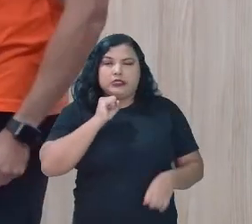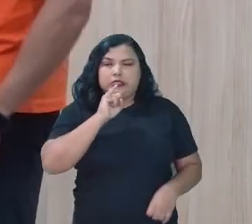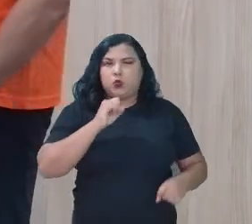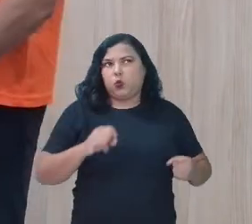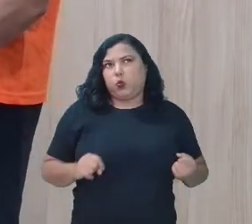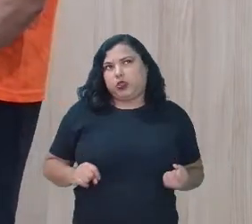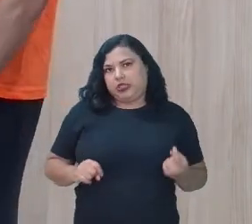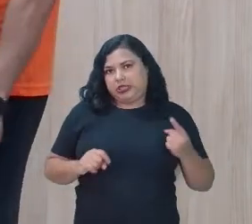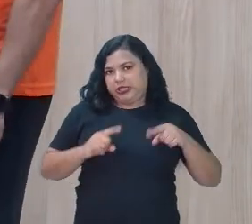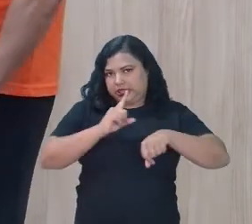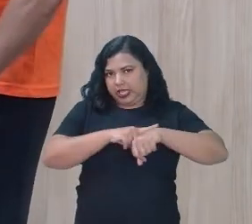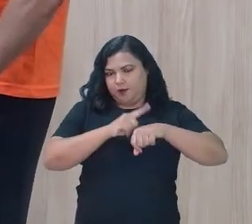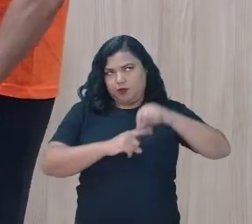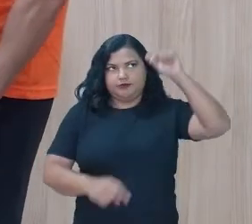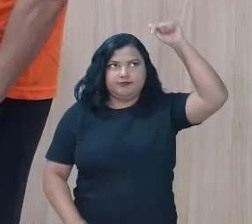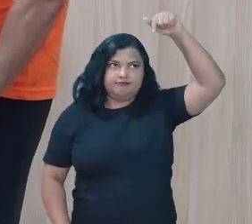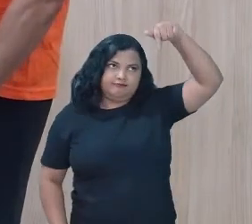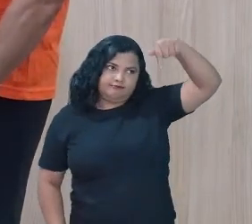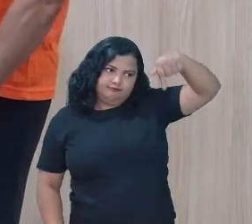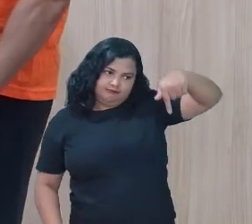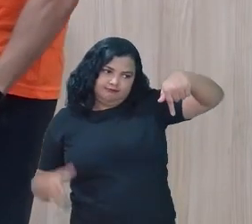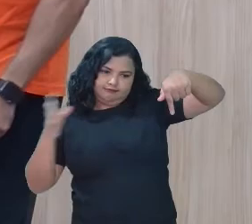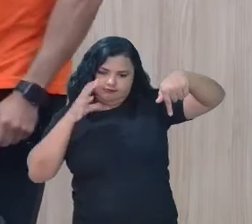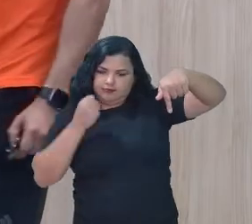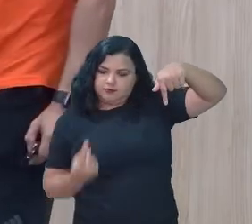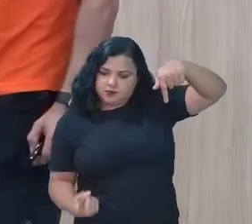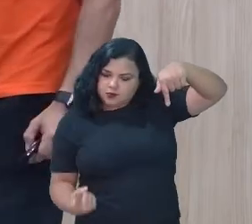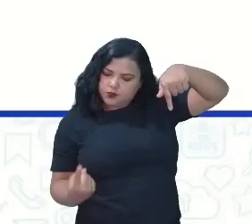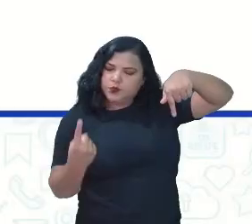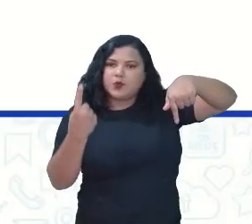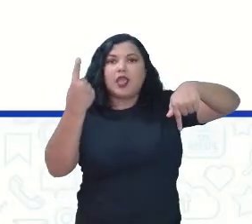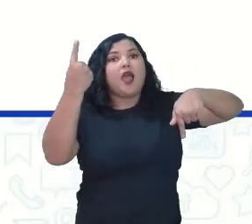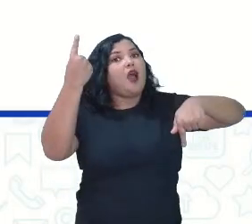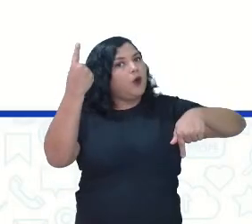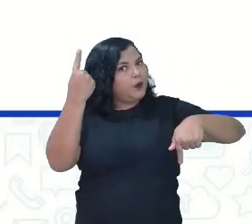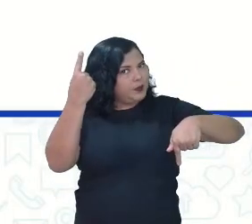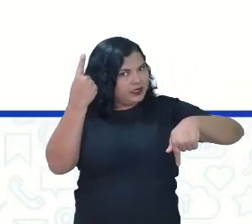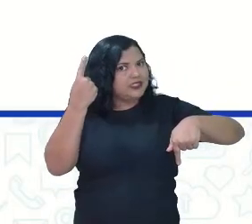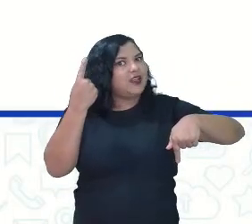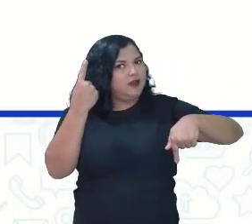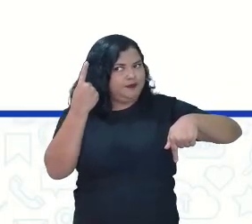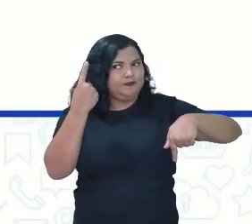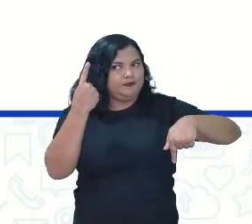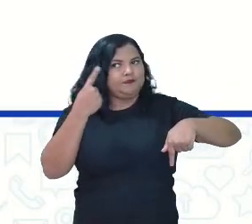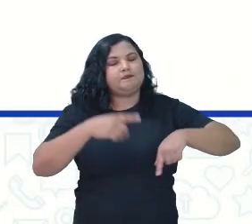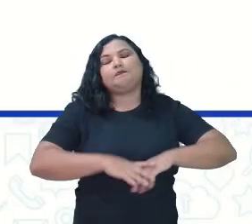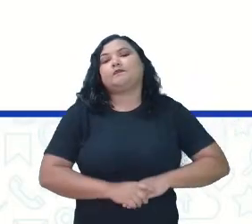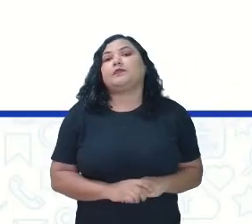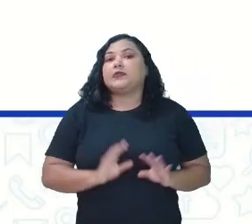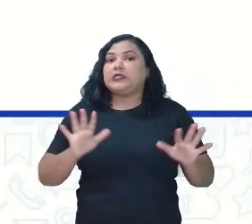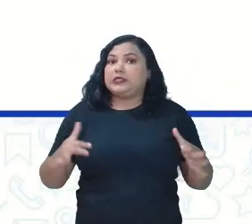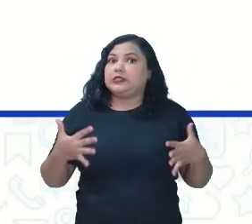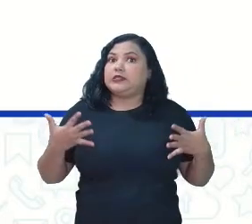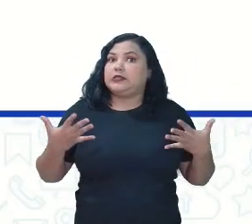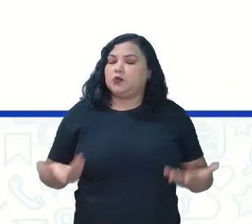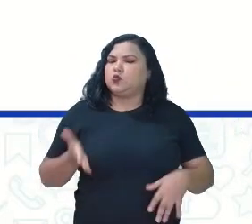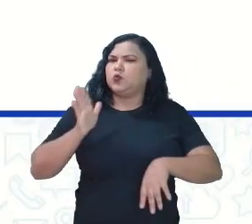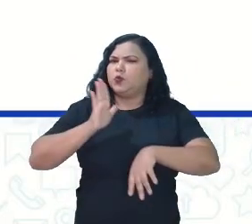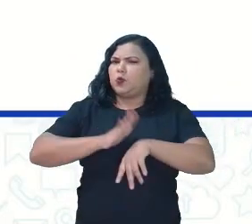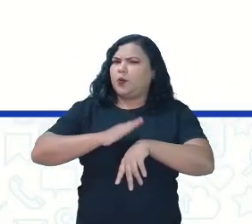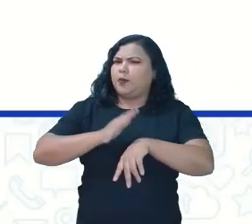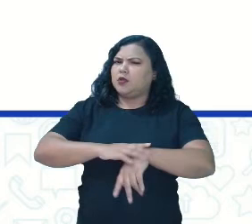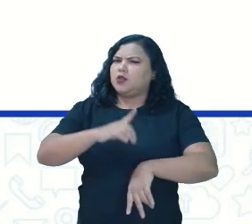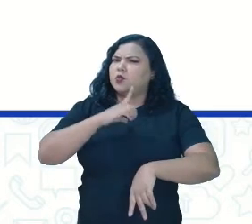ele vai diminuir, tá? A velocidade ela precisa fazer o quê? Aumentar. Então, quando eu tenho